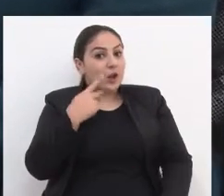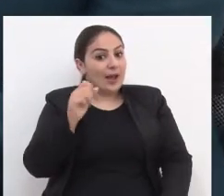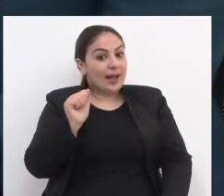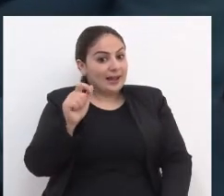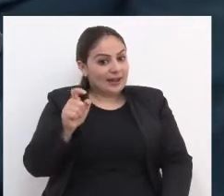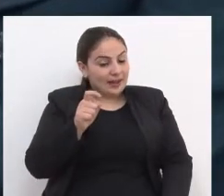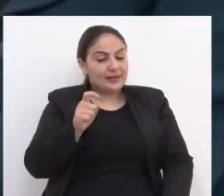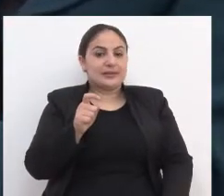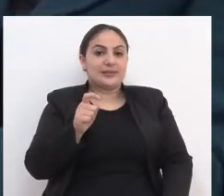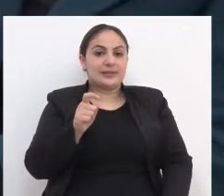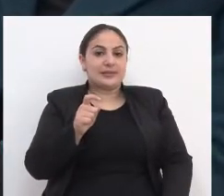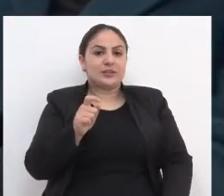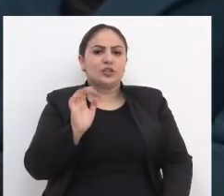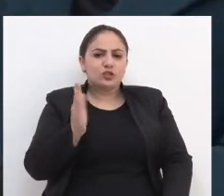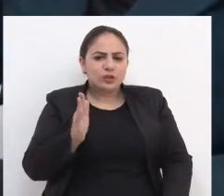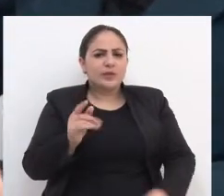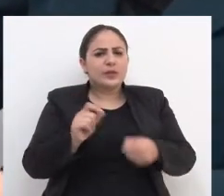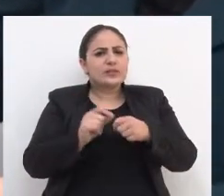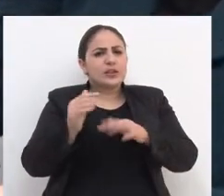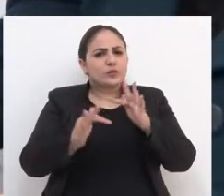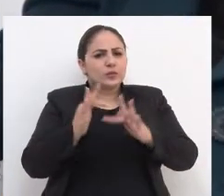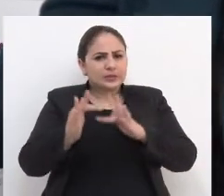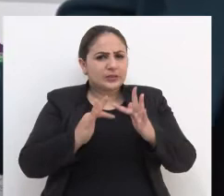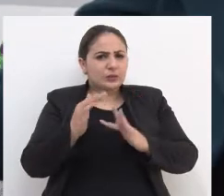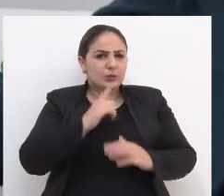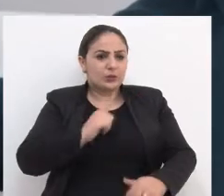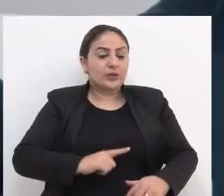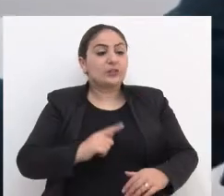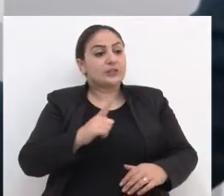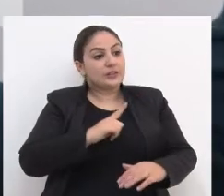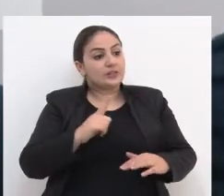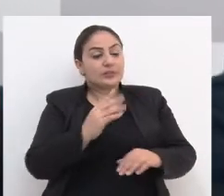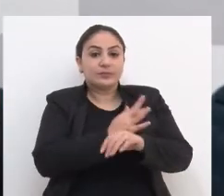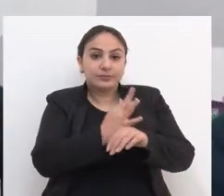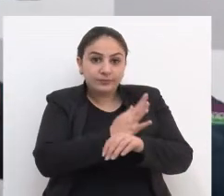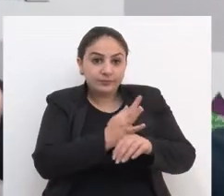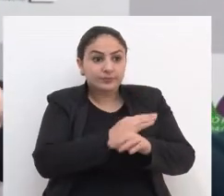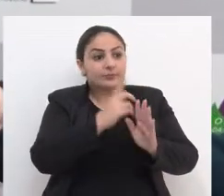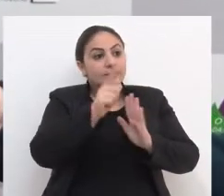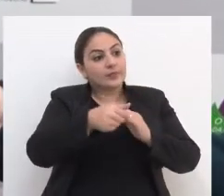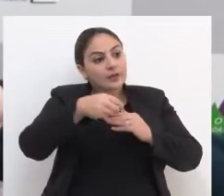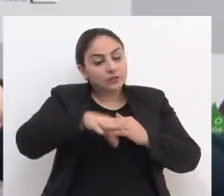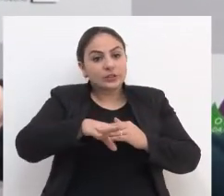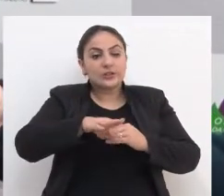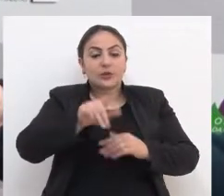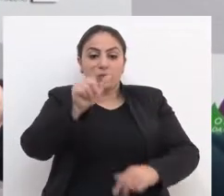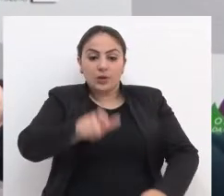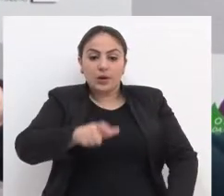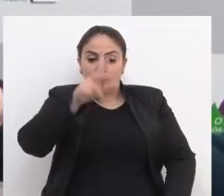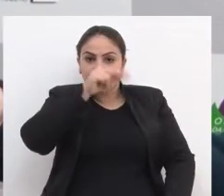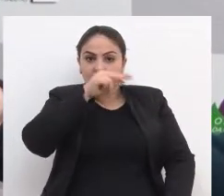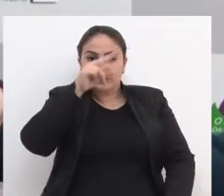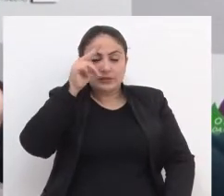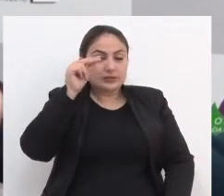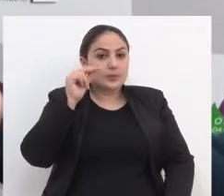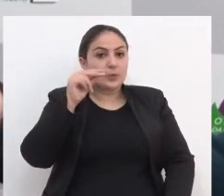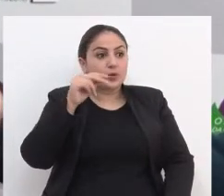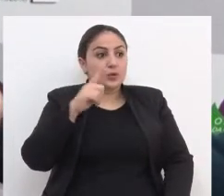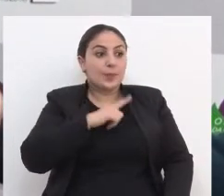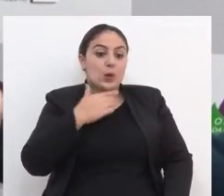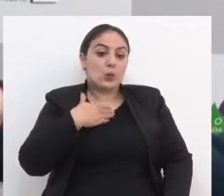vinha exercendo a liderança do governo, saiu em férias e desde então houve uma indicação ao Legislativo do meu nome para